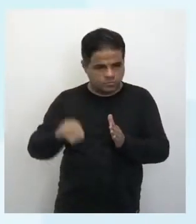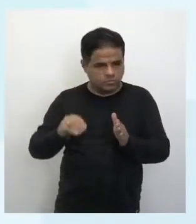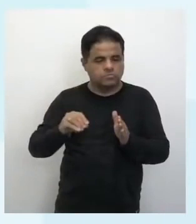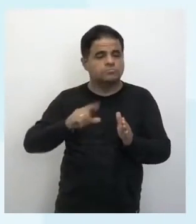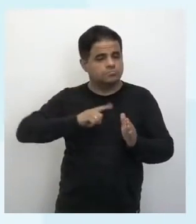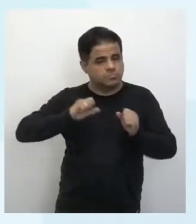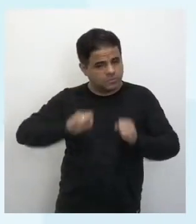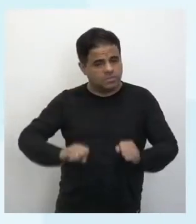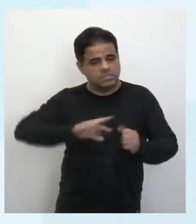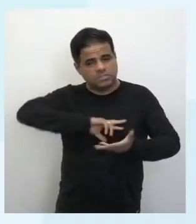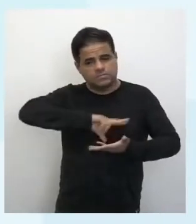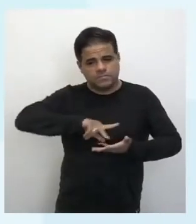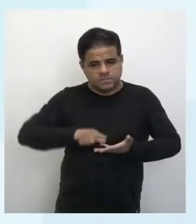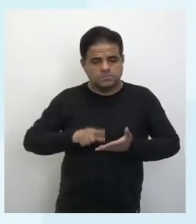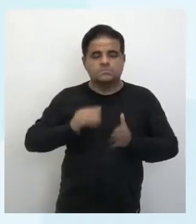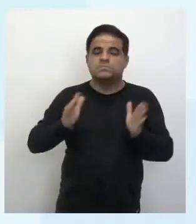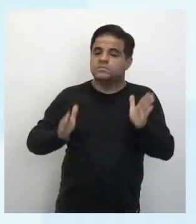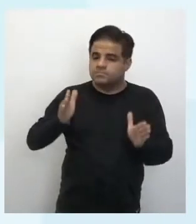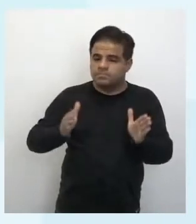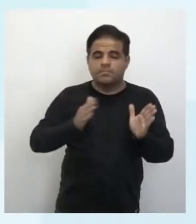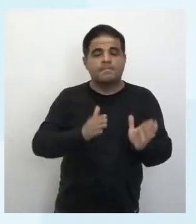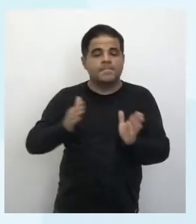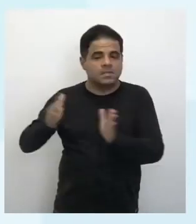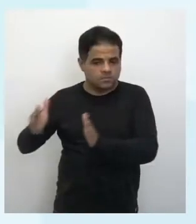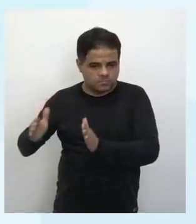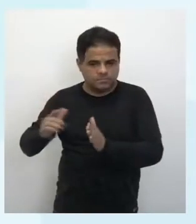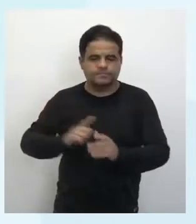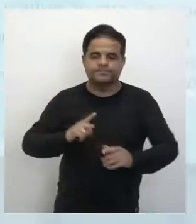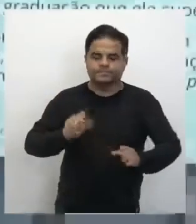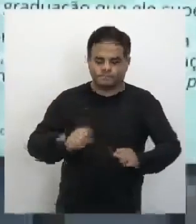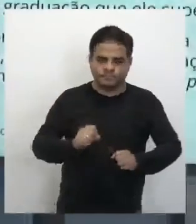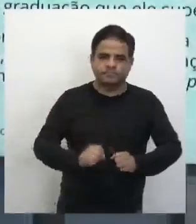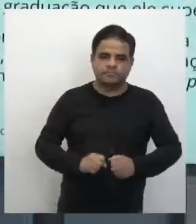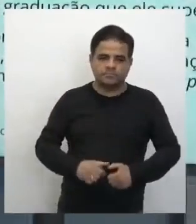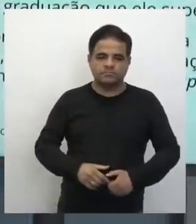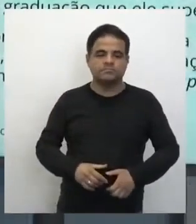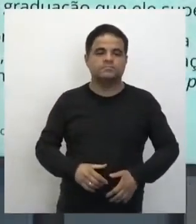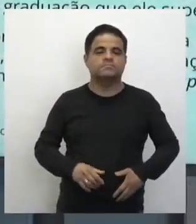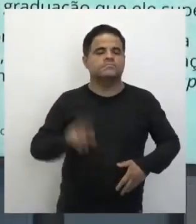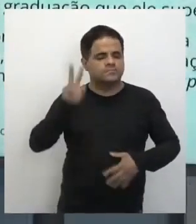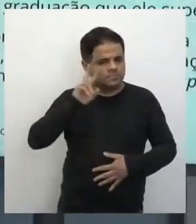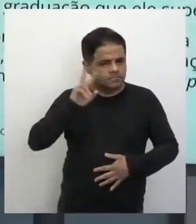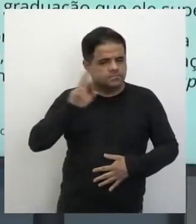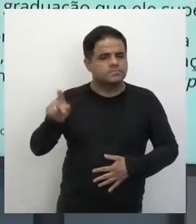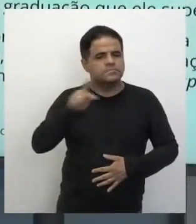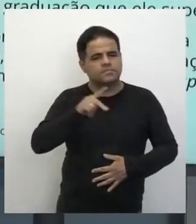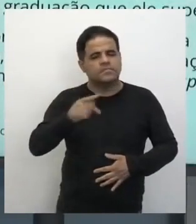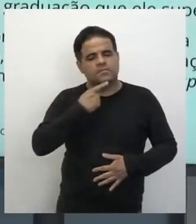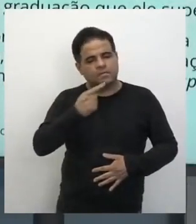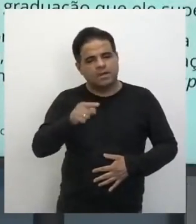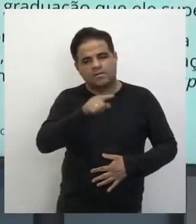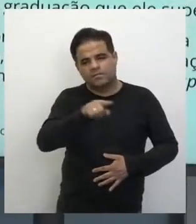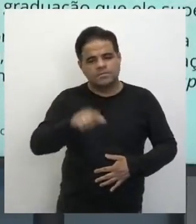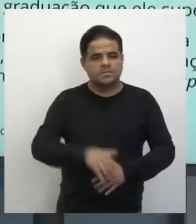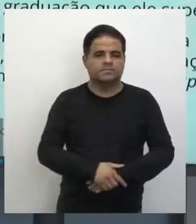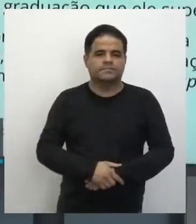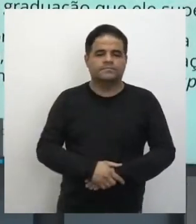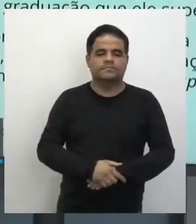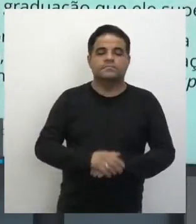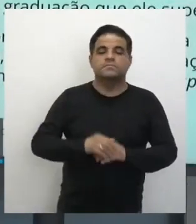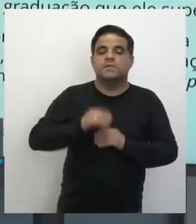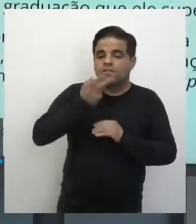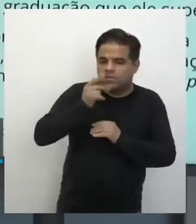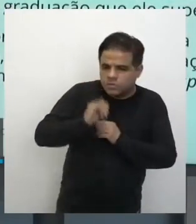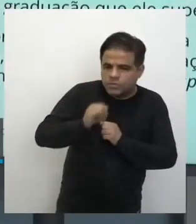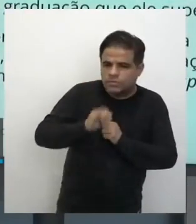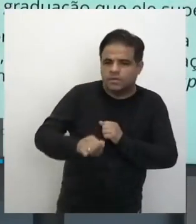vários períodos. Você põe um ponto final, começa com letra maiúscula de novo. Lembra, pode voltar aqui para mim, ó. Lembra quando a professora ou o professor falava para você, estava fazendo um